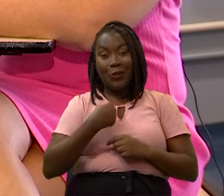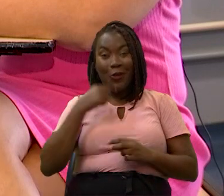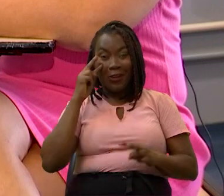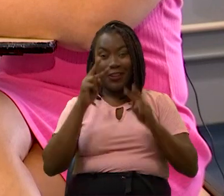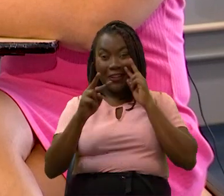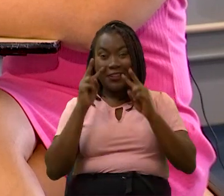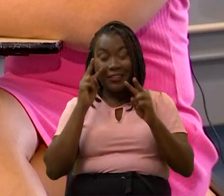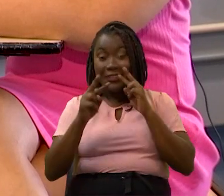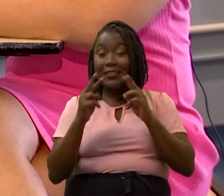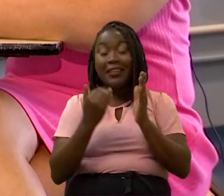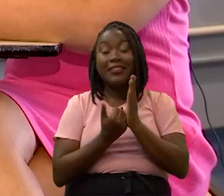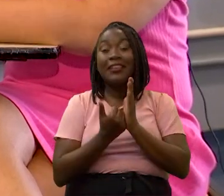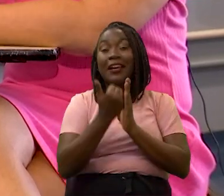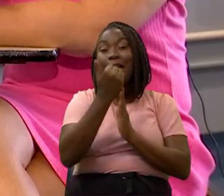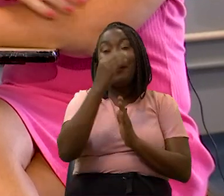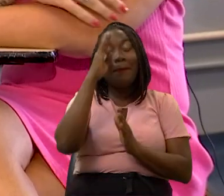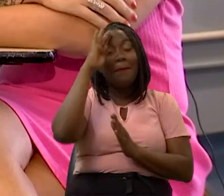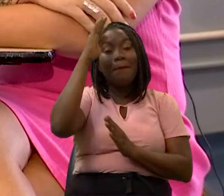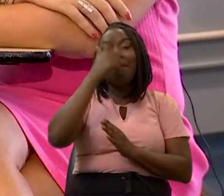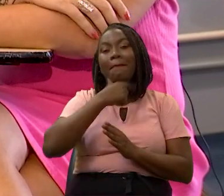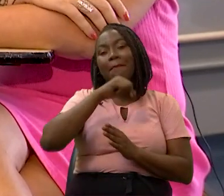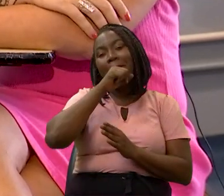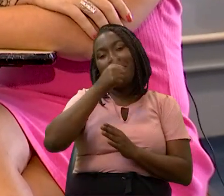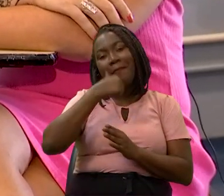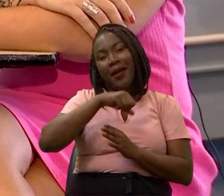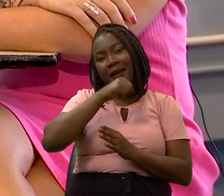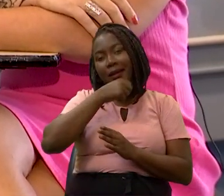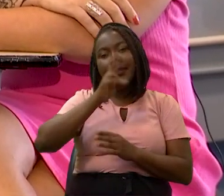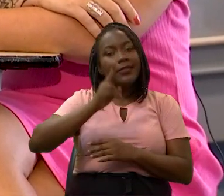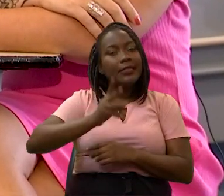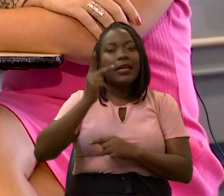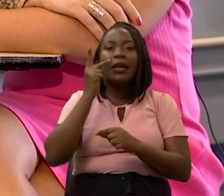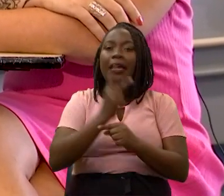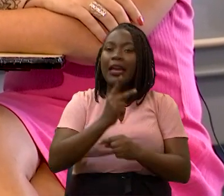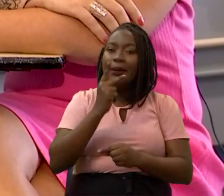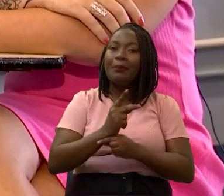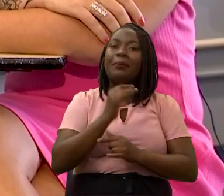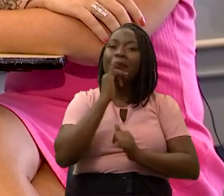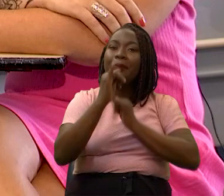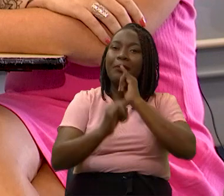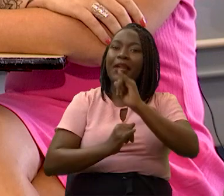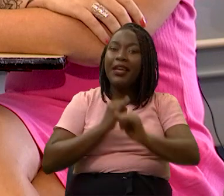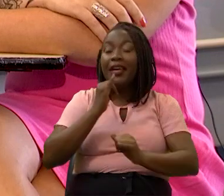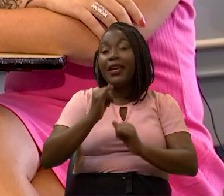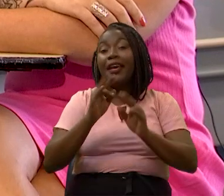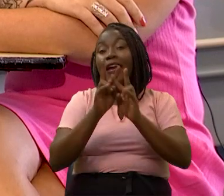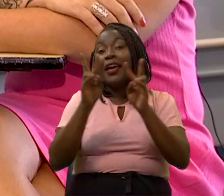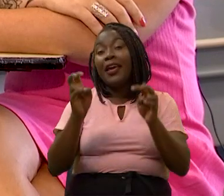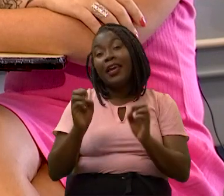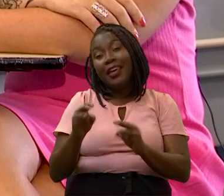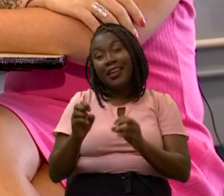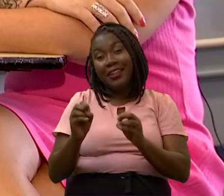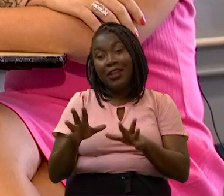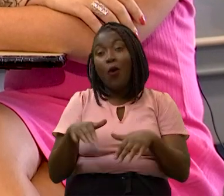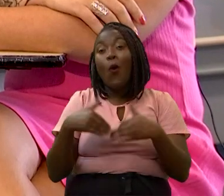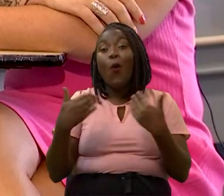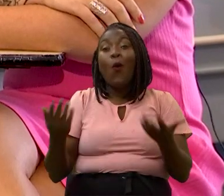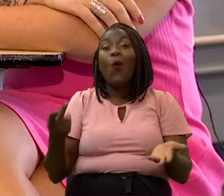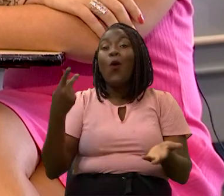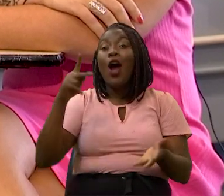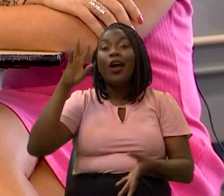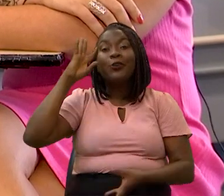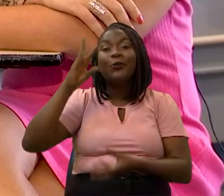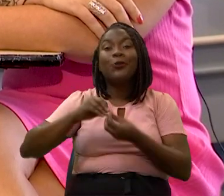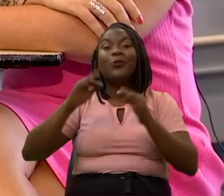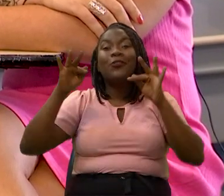audiência, professora, ela é muito grande, principalmente com os pais, não é? Que estão sempre buscando aí informações sobre educação.